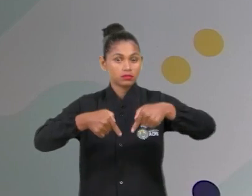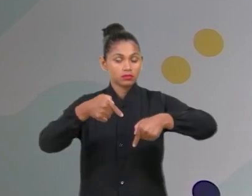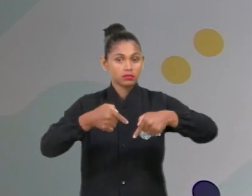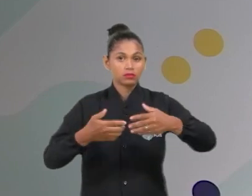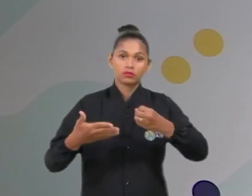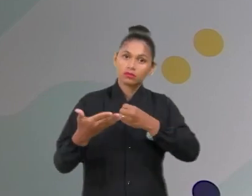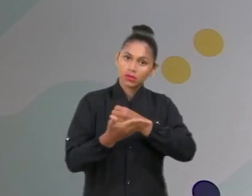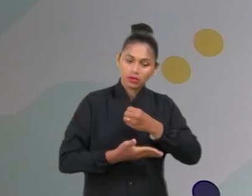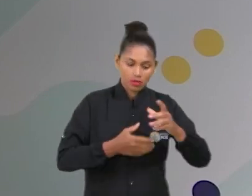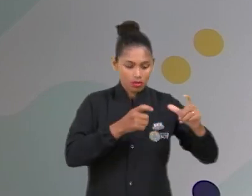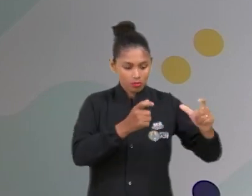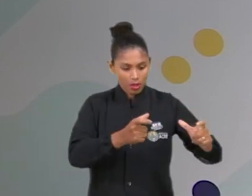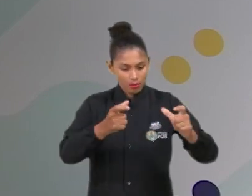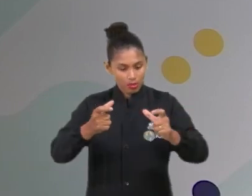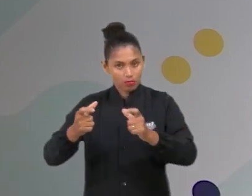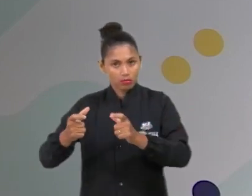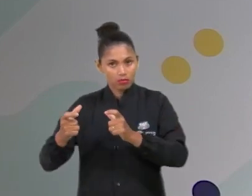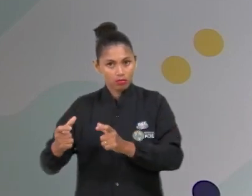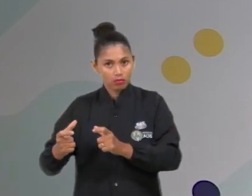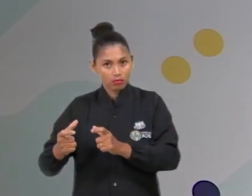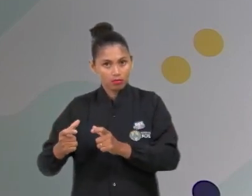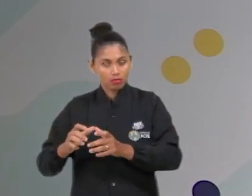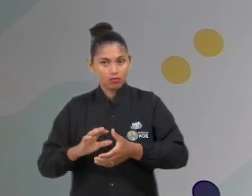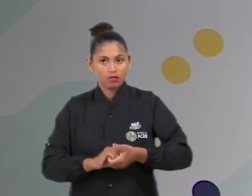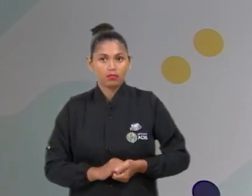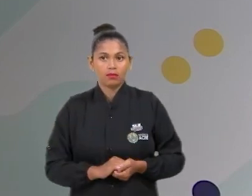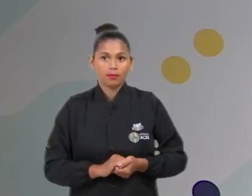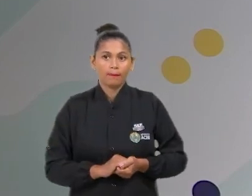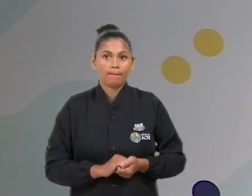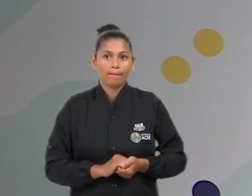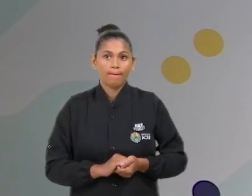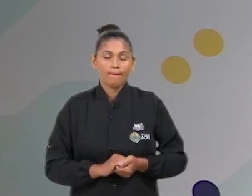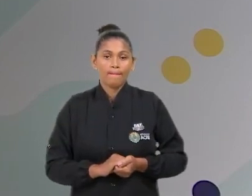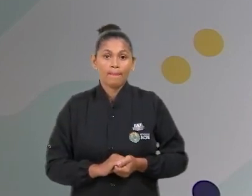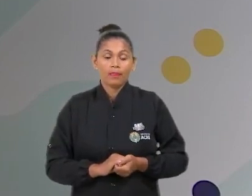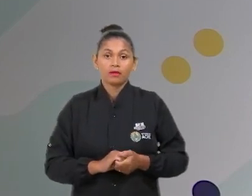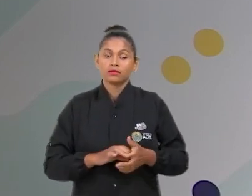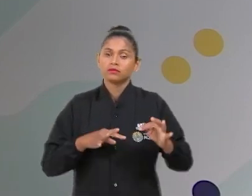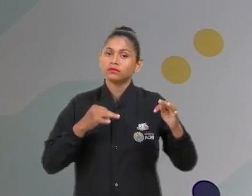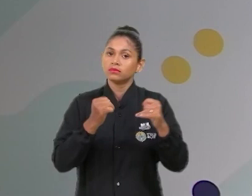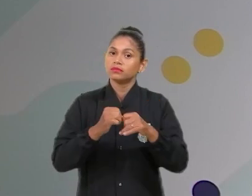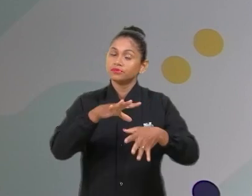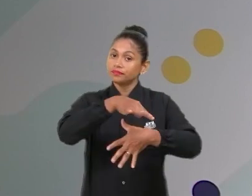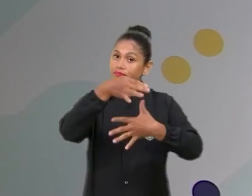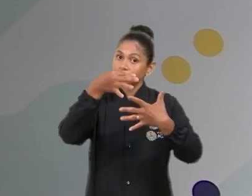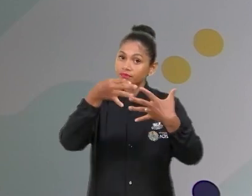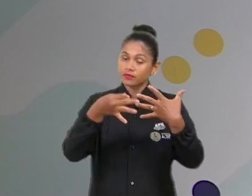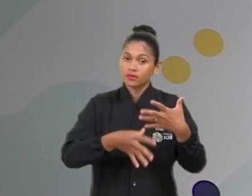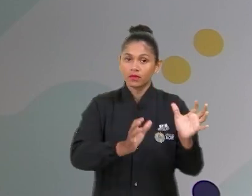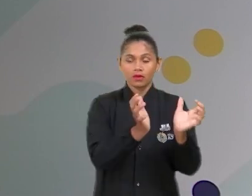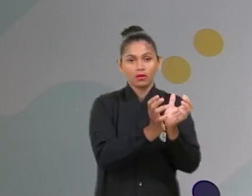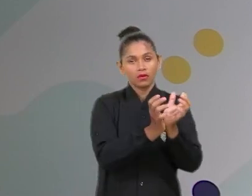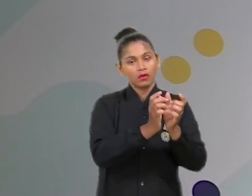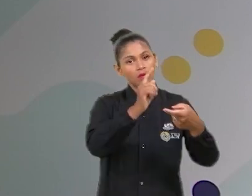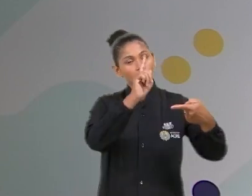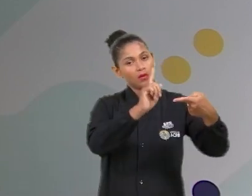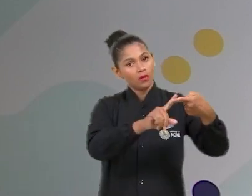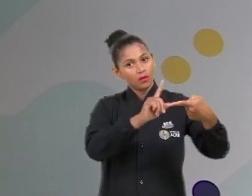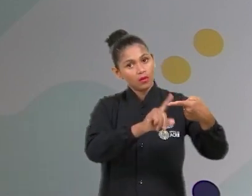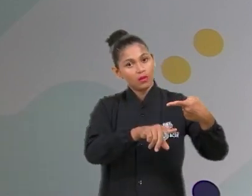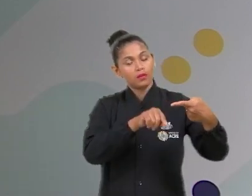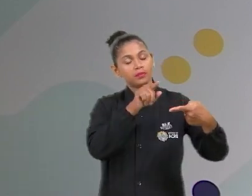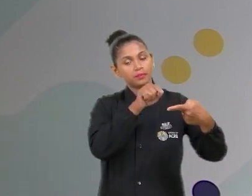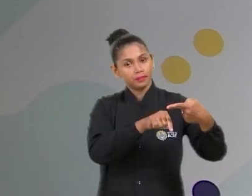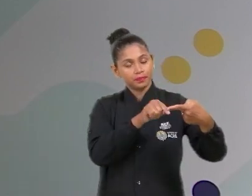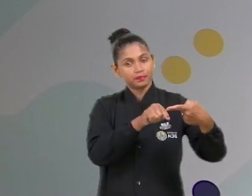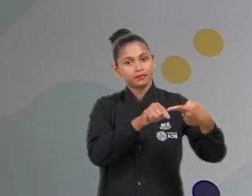desses elementos. Todos os elementos que estiverem localizados no grupo 1 e 2, isso quer dizer